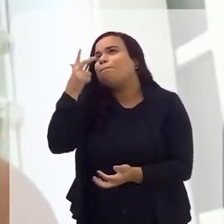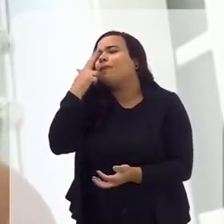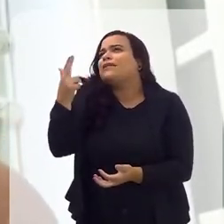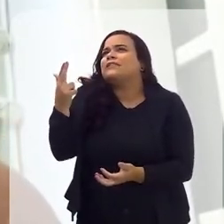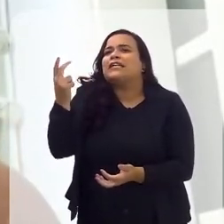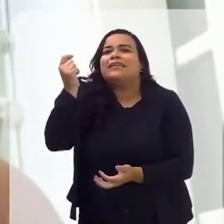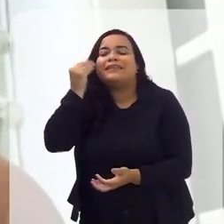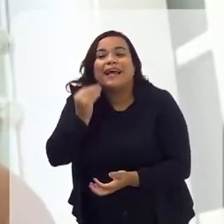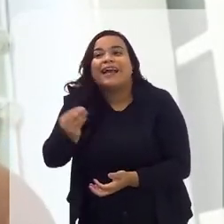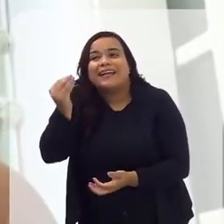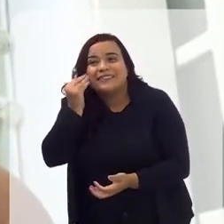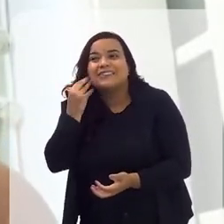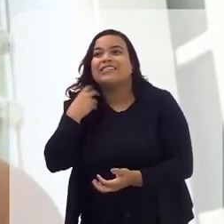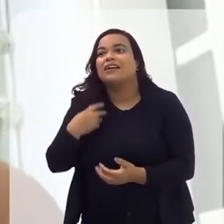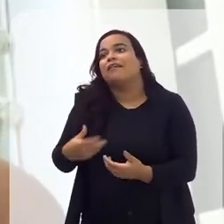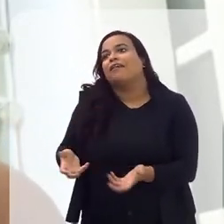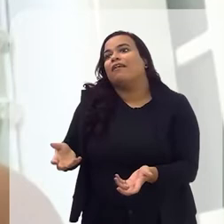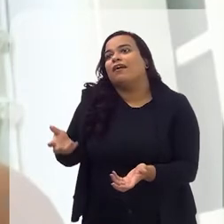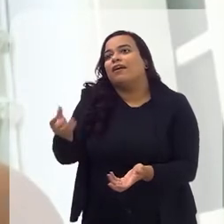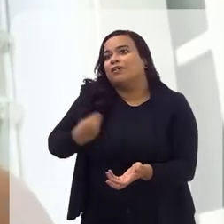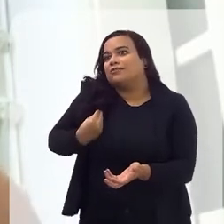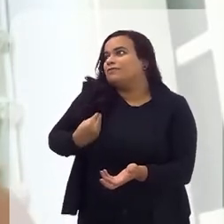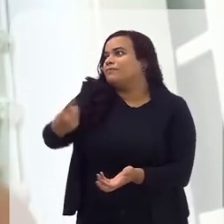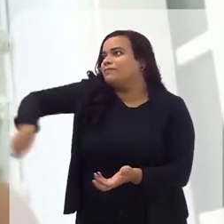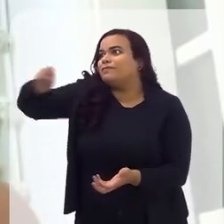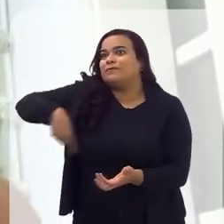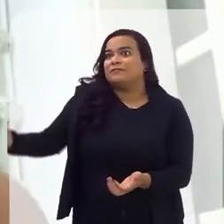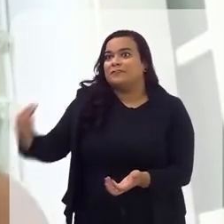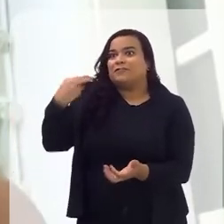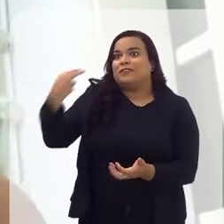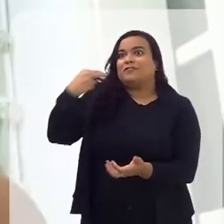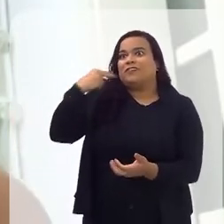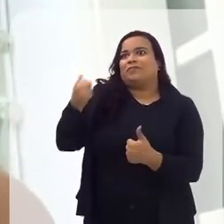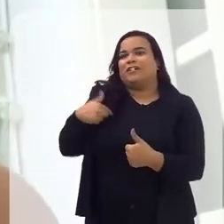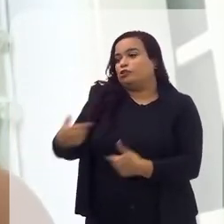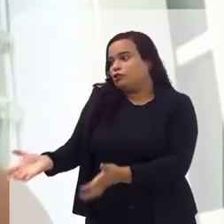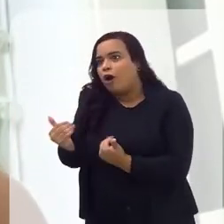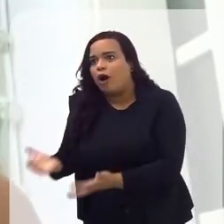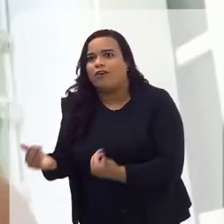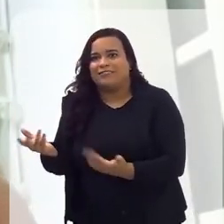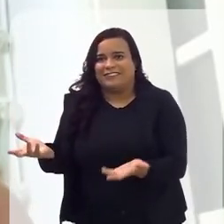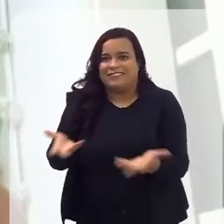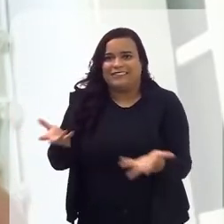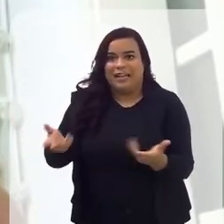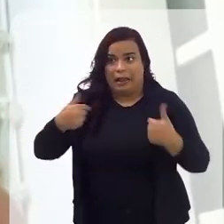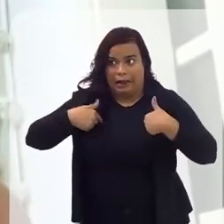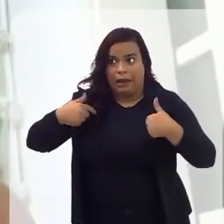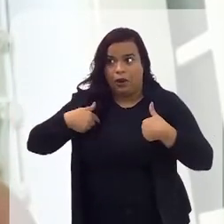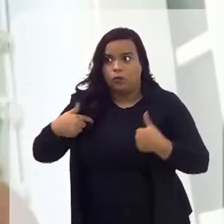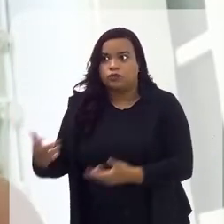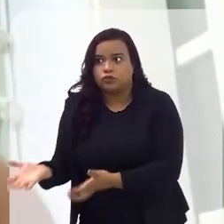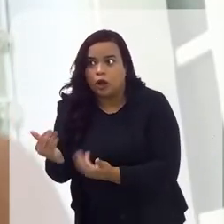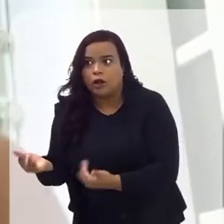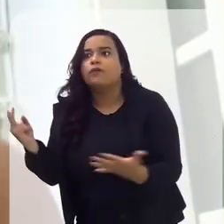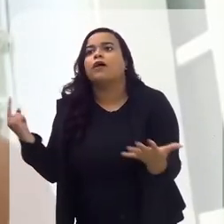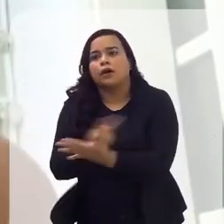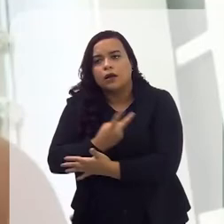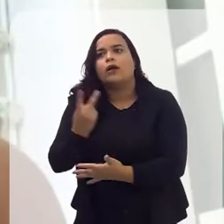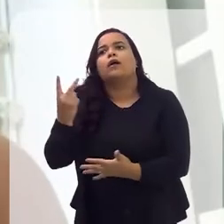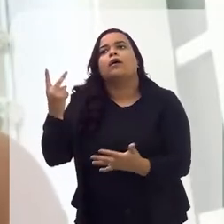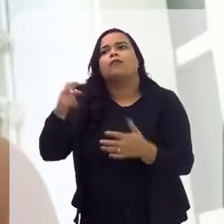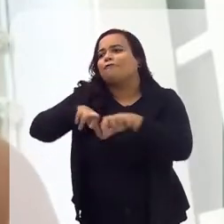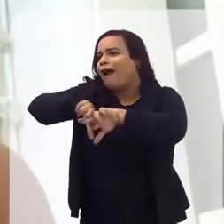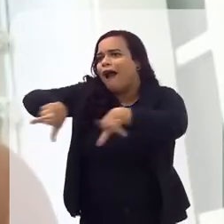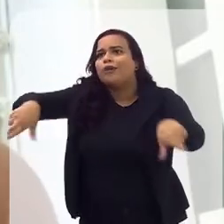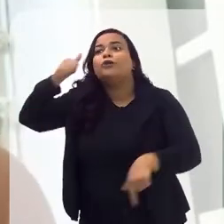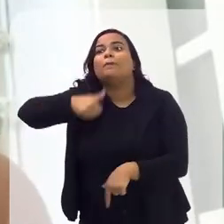sempre tentando, esperando que esse olhar, né, de validade, principalmente uma menina muito jovem, quando você é adolescente, no meu caso, na minha adolescência, passei por outras